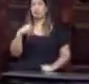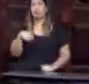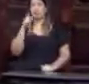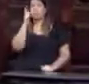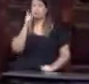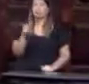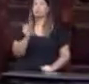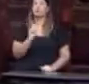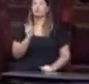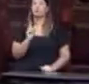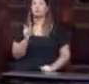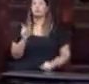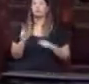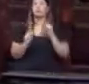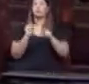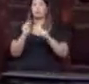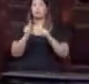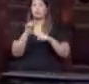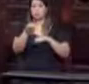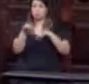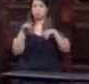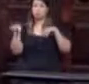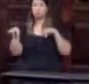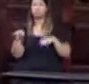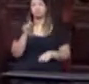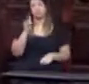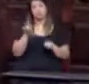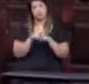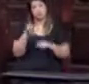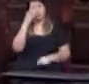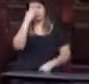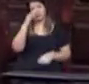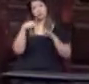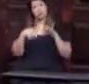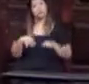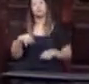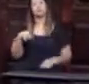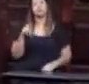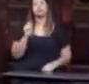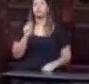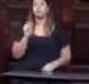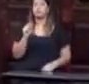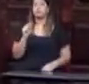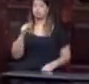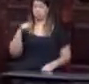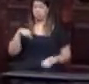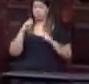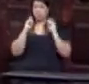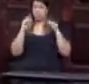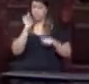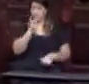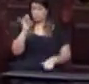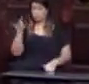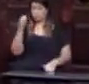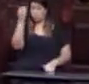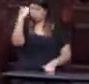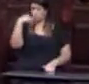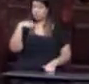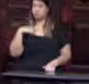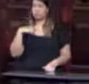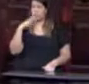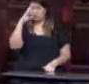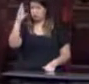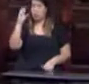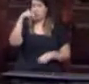não e a necessidade ou não. E eu tenho certeza que a responsabilidade dessa casa fará com que todos que estão votando hoje, a favor ou não